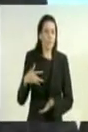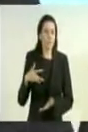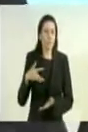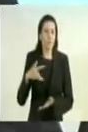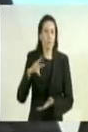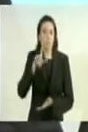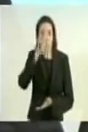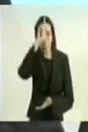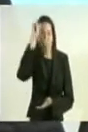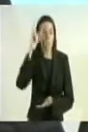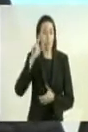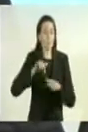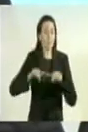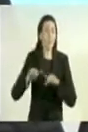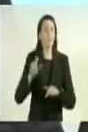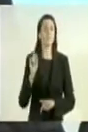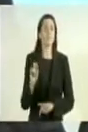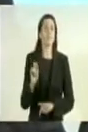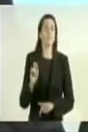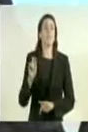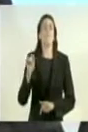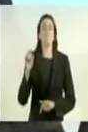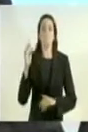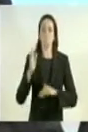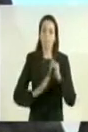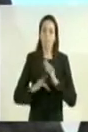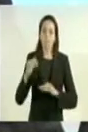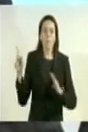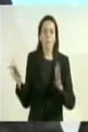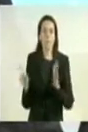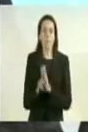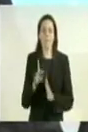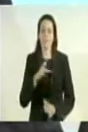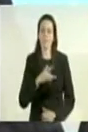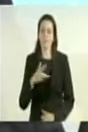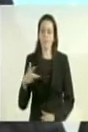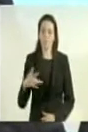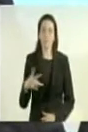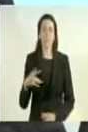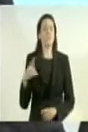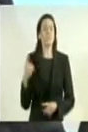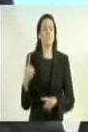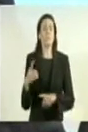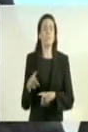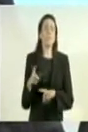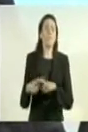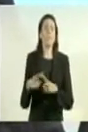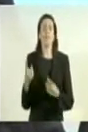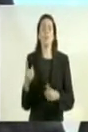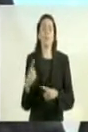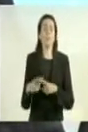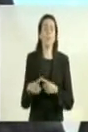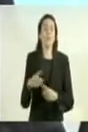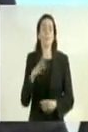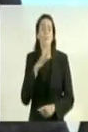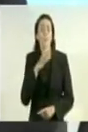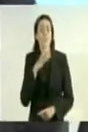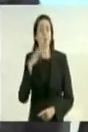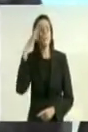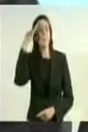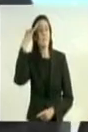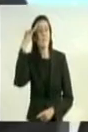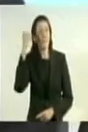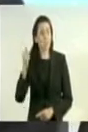da área. E aí o doutor Marcos, quando faz a exposição ontem, ele faz com muita propriedade.